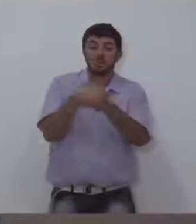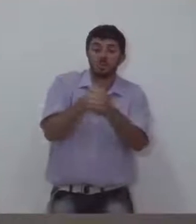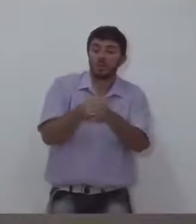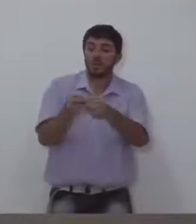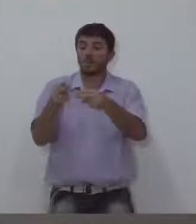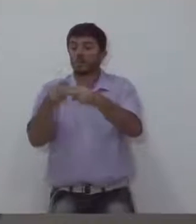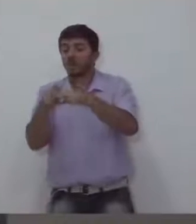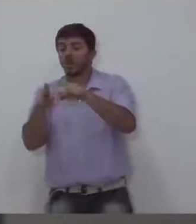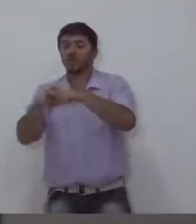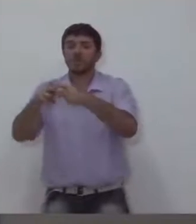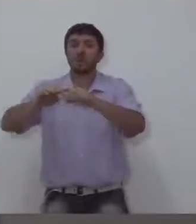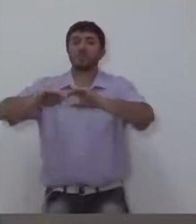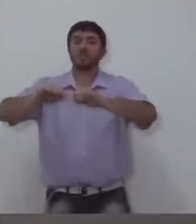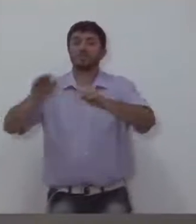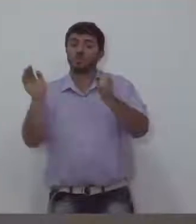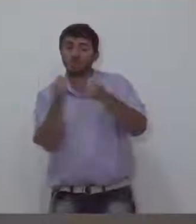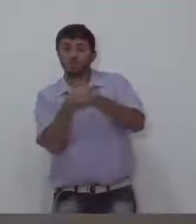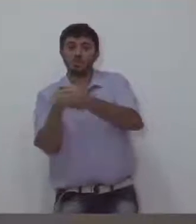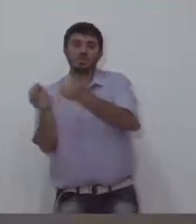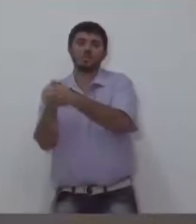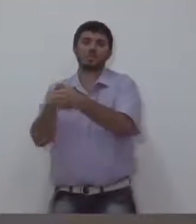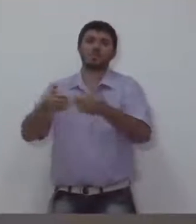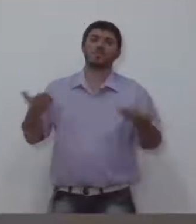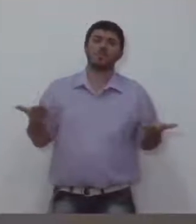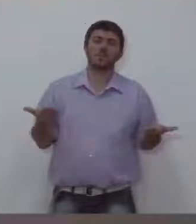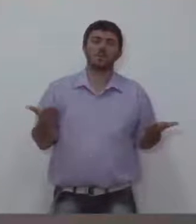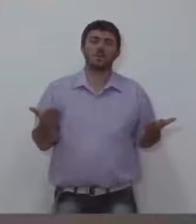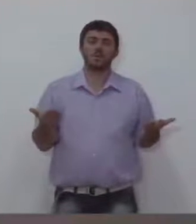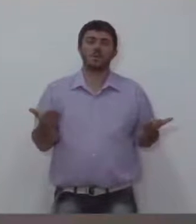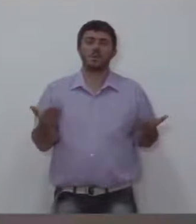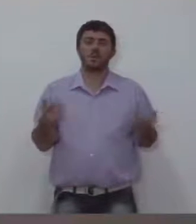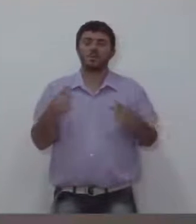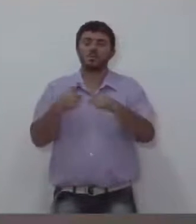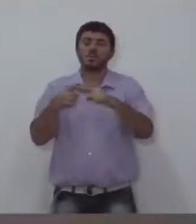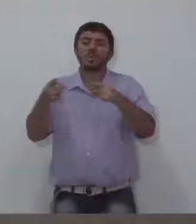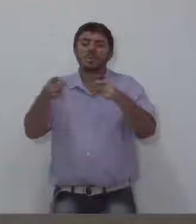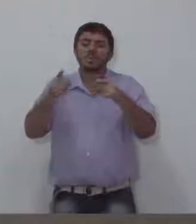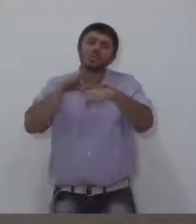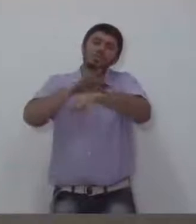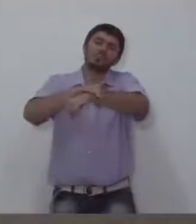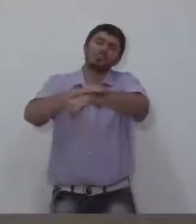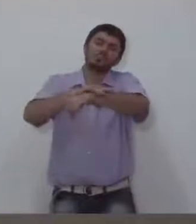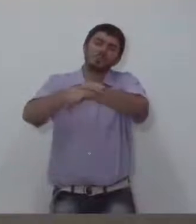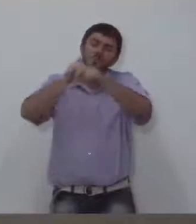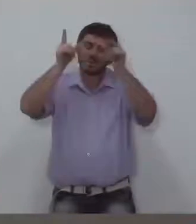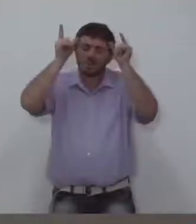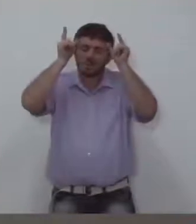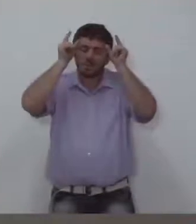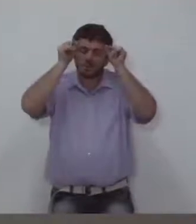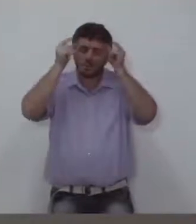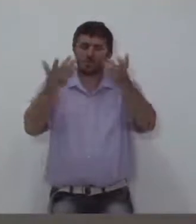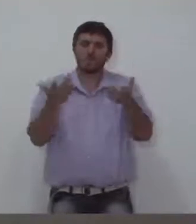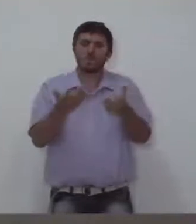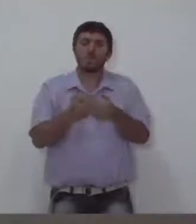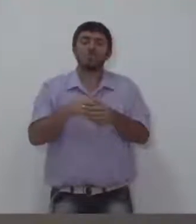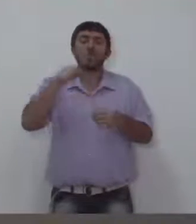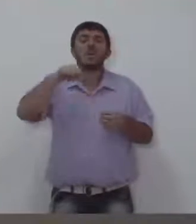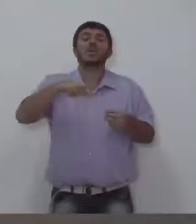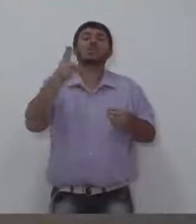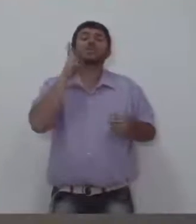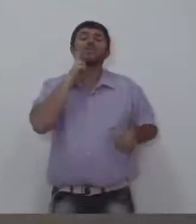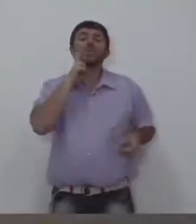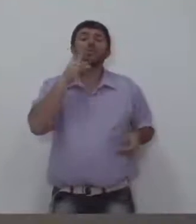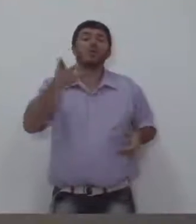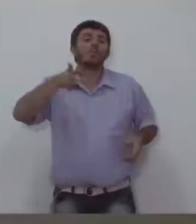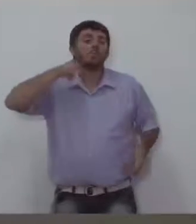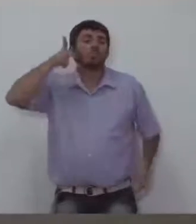ferramentas, porque eles se machucam. Não é? E qual a política pública da cidade de Vinhedo? Eu fui pesquisar mais alguma coisa para a gente pensar junto. Dentro